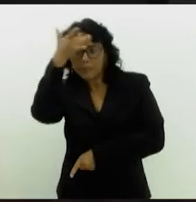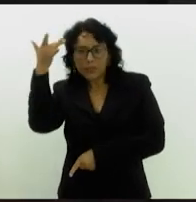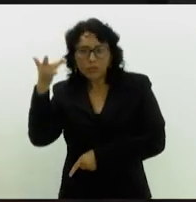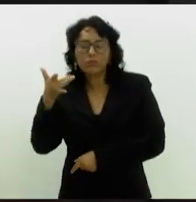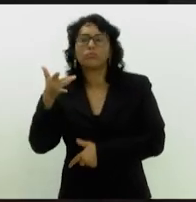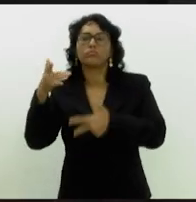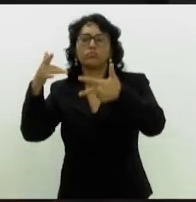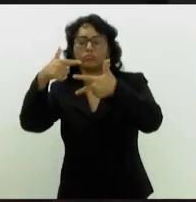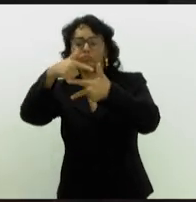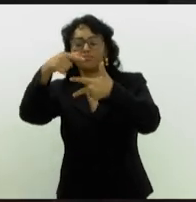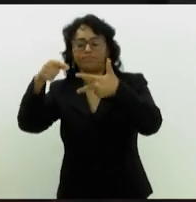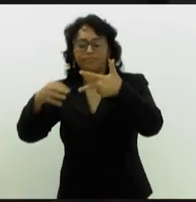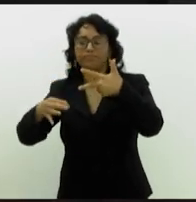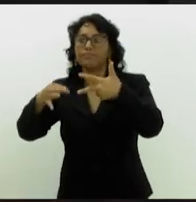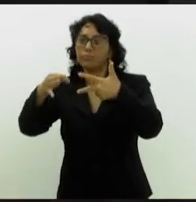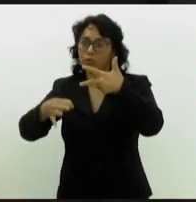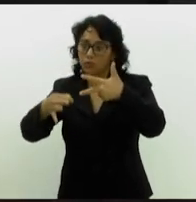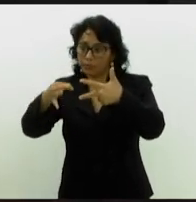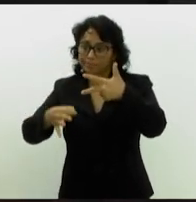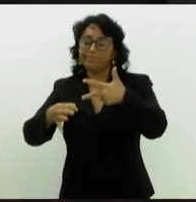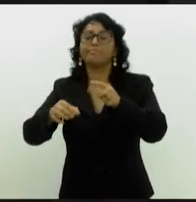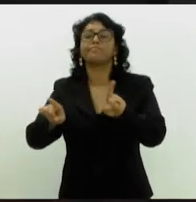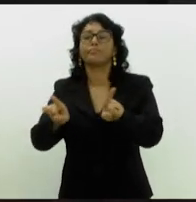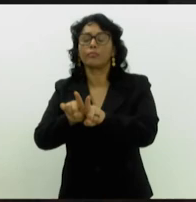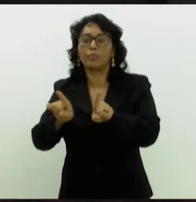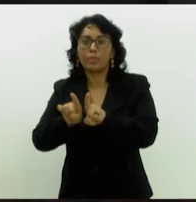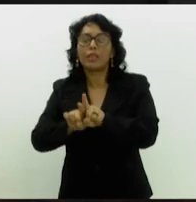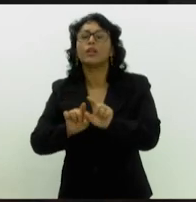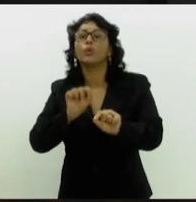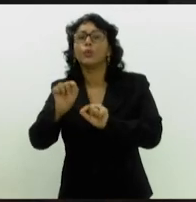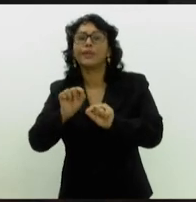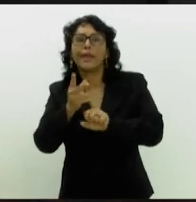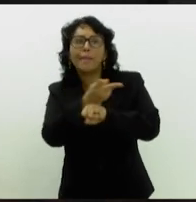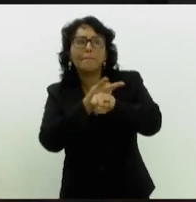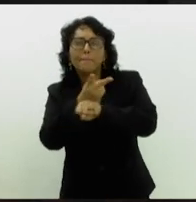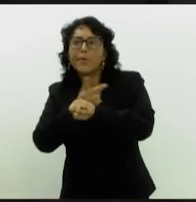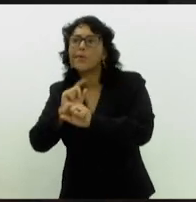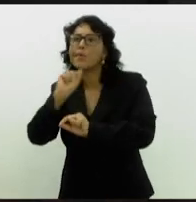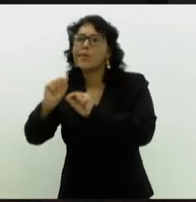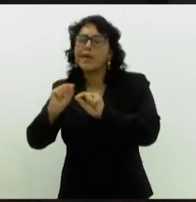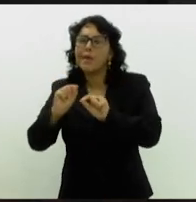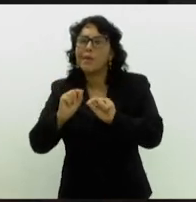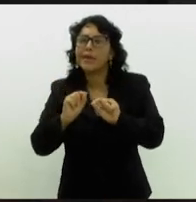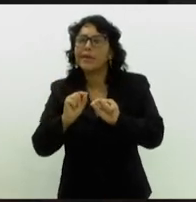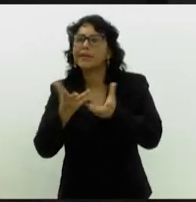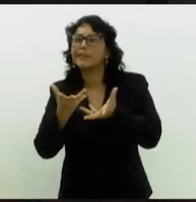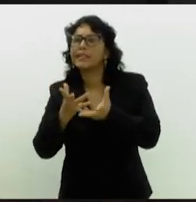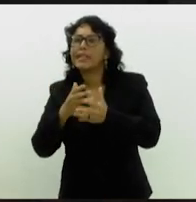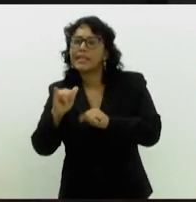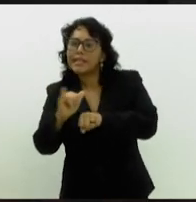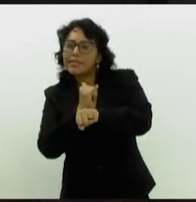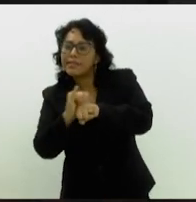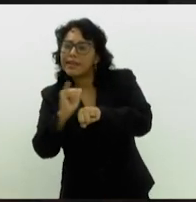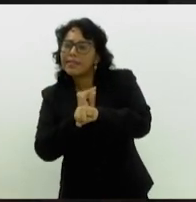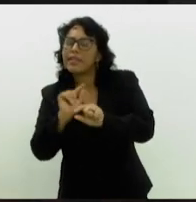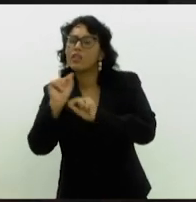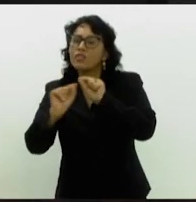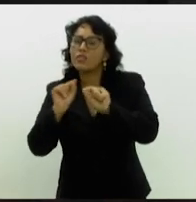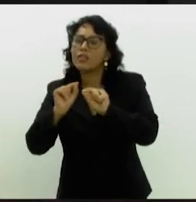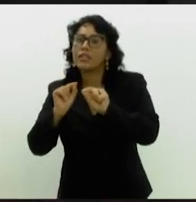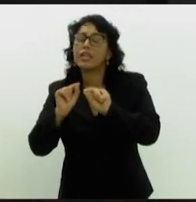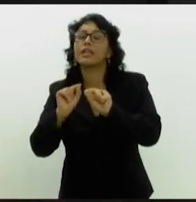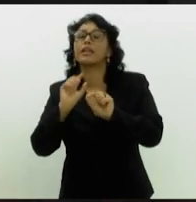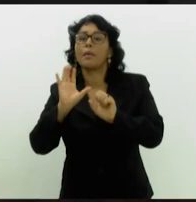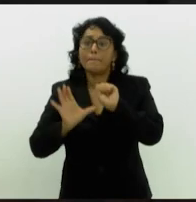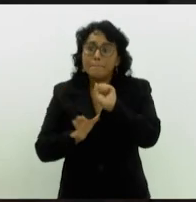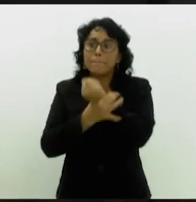eh buscar mecanismos mais eficazes que Garanta de fato a proteção dessas mulheres porque os